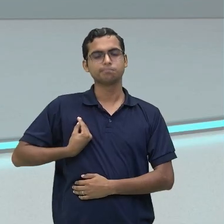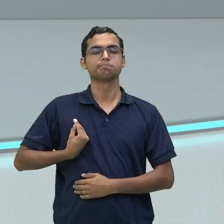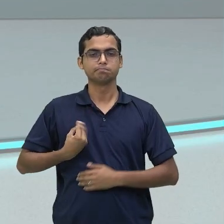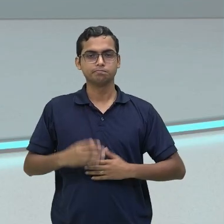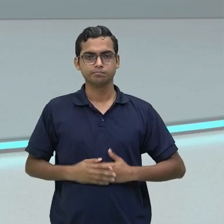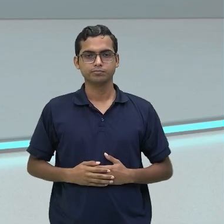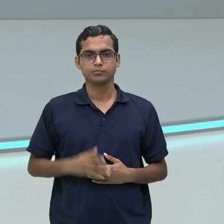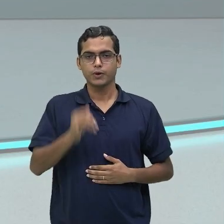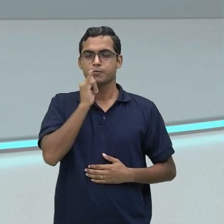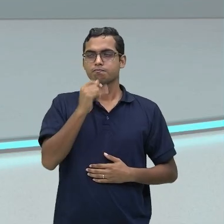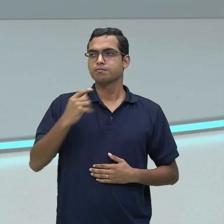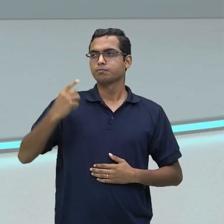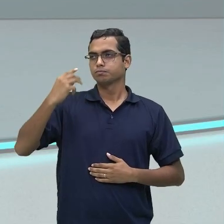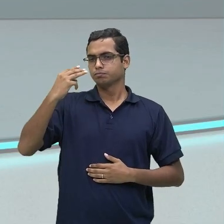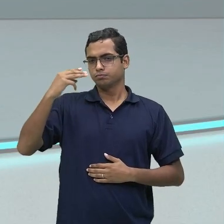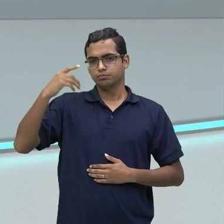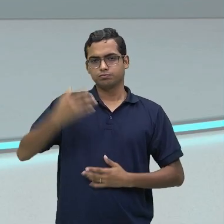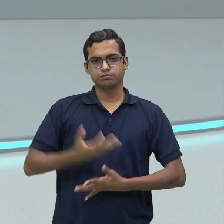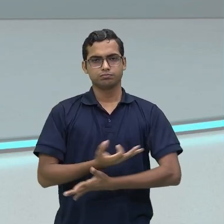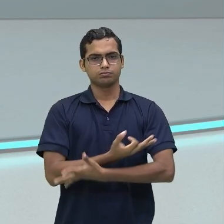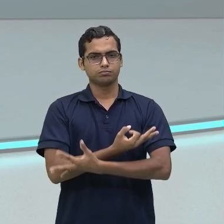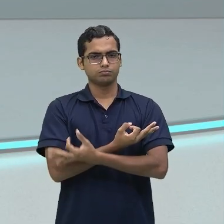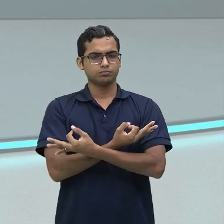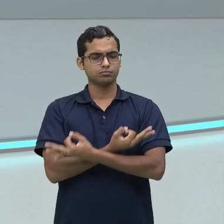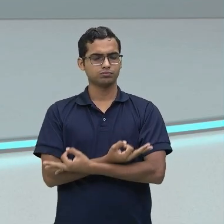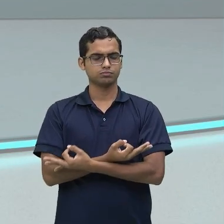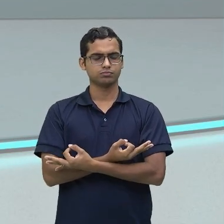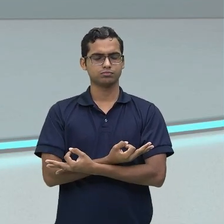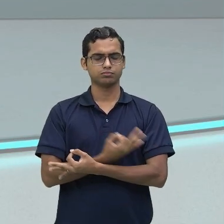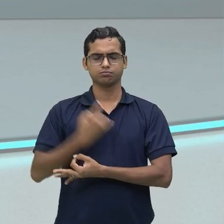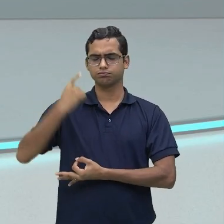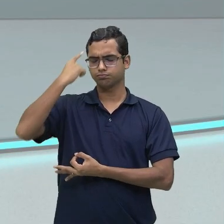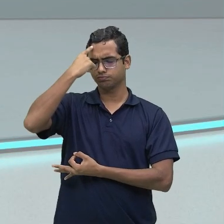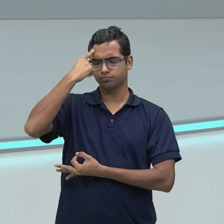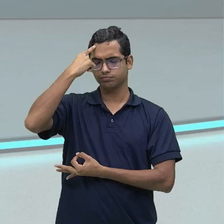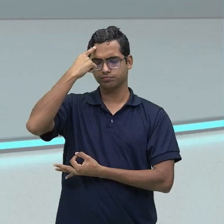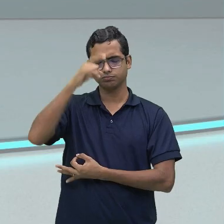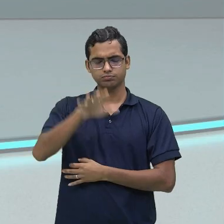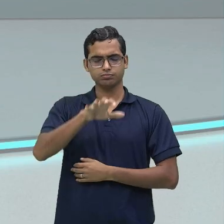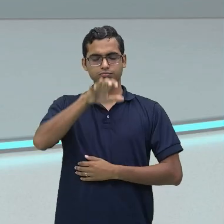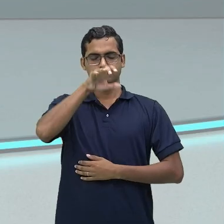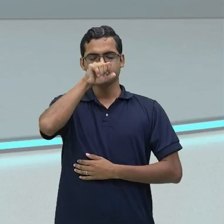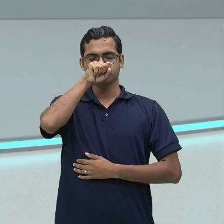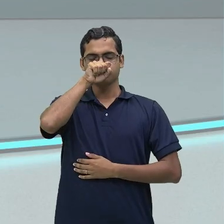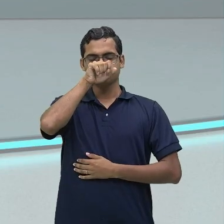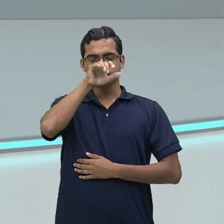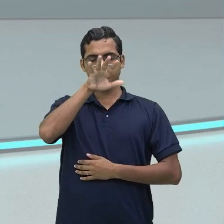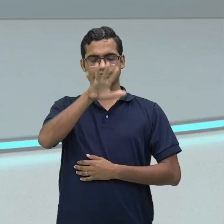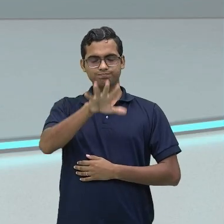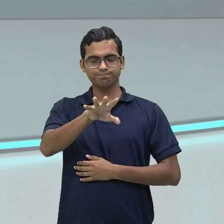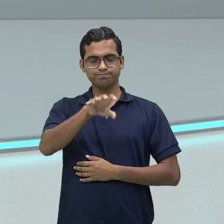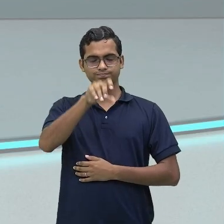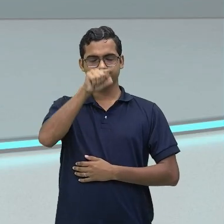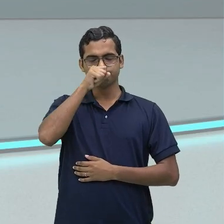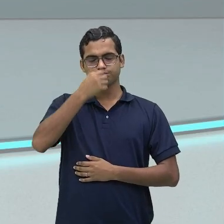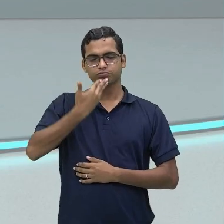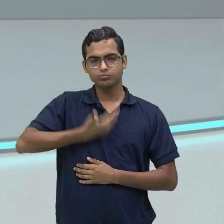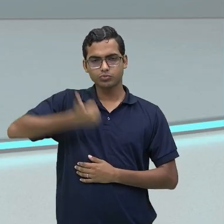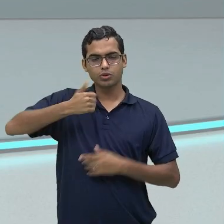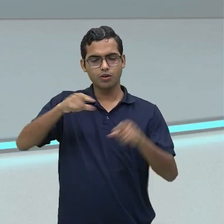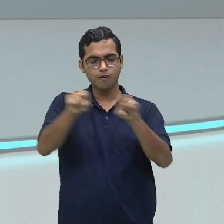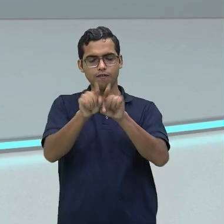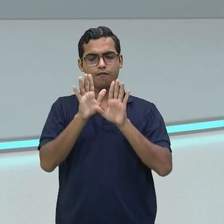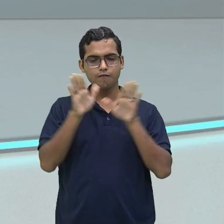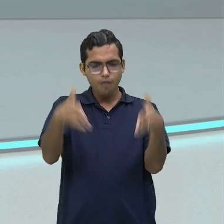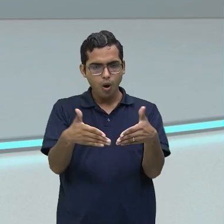uma meditação, porque eu quero respirar melhor, trabalhar a concentração. Eu decido passar um